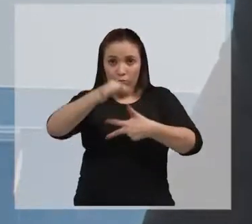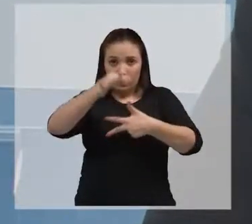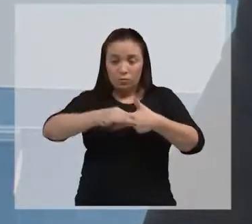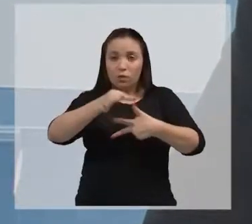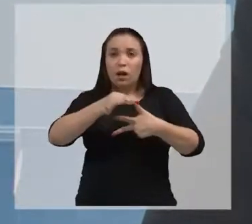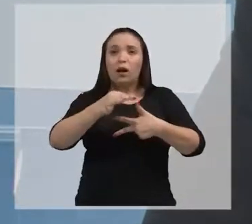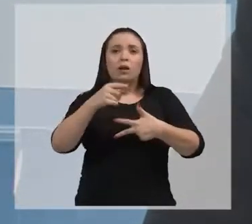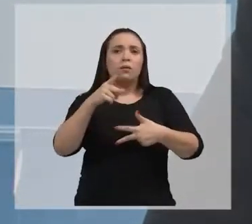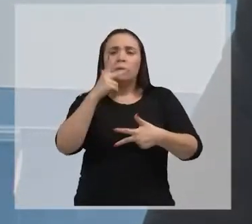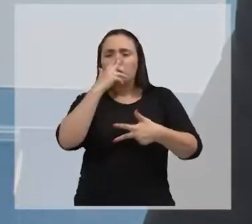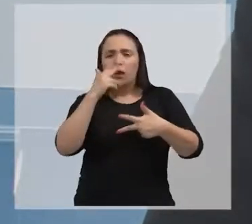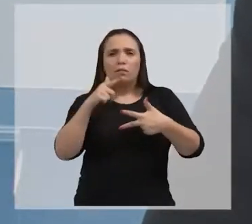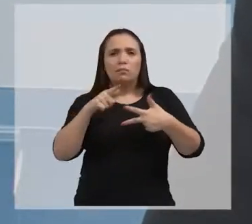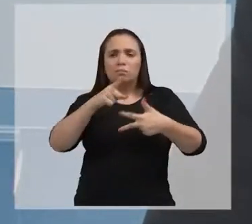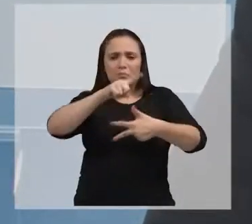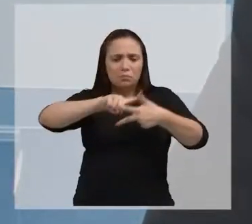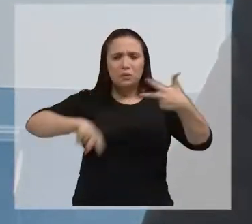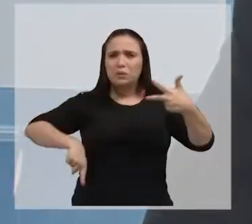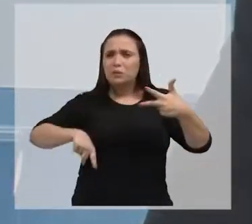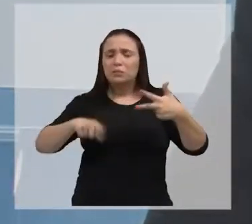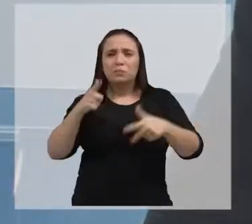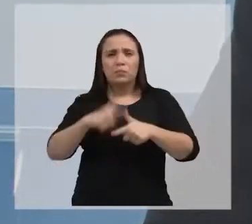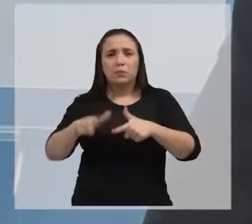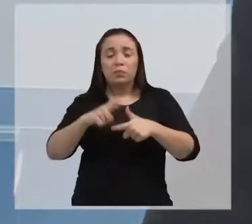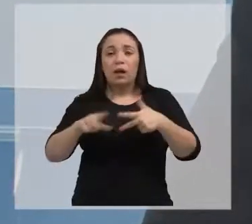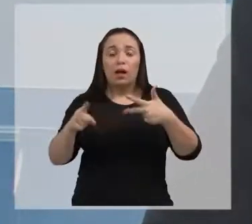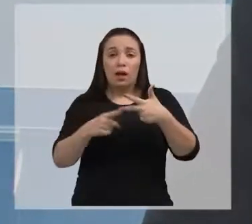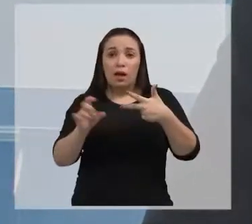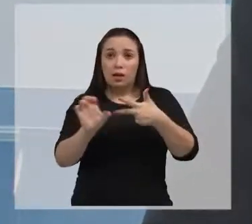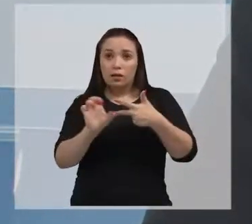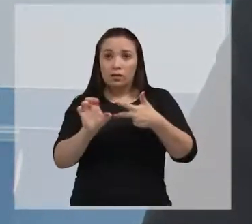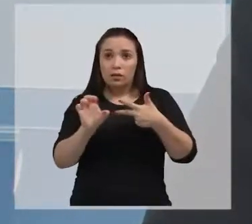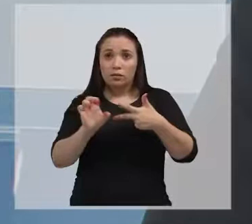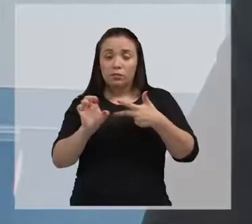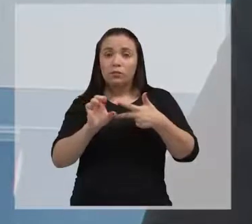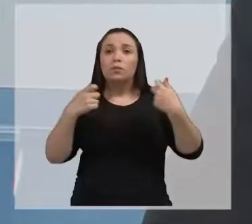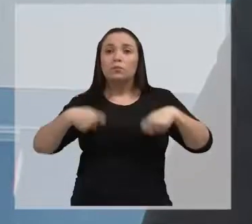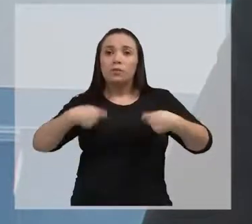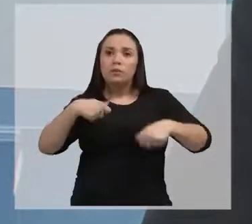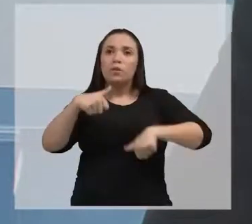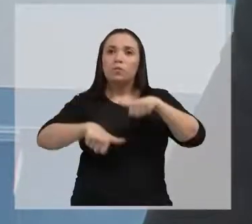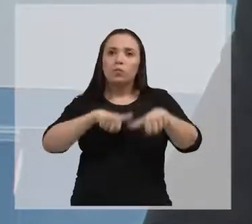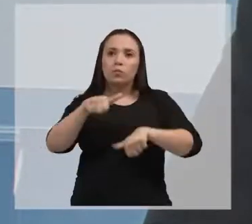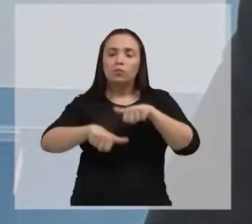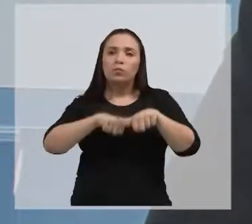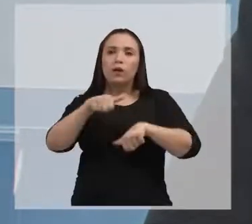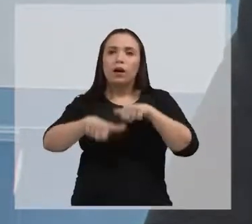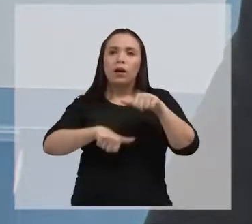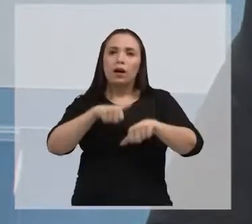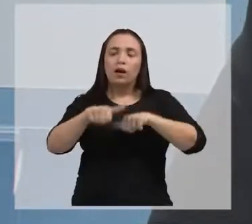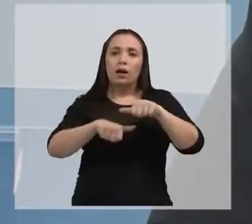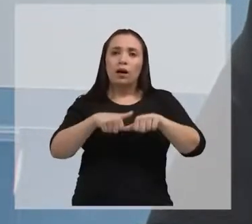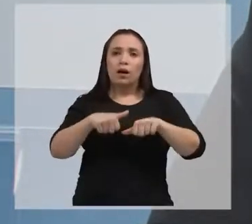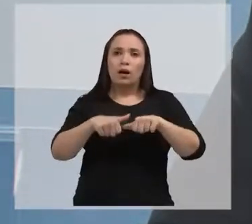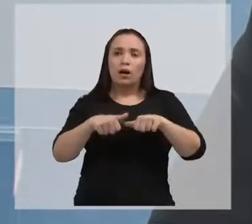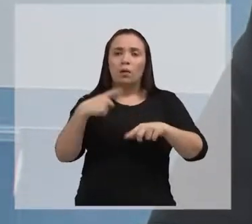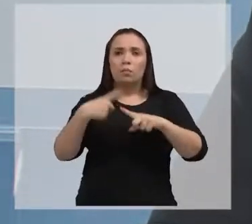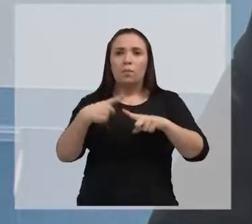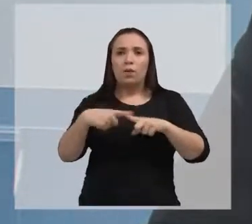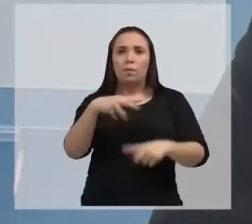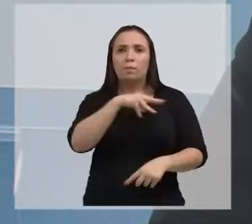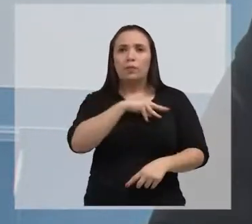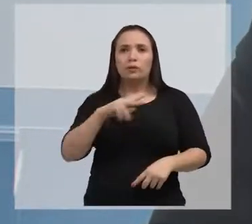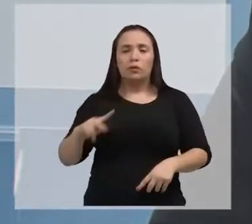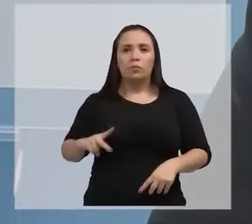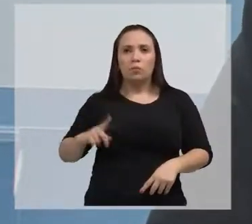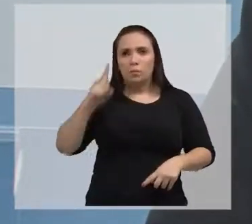Né? Então, totalmente desmoralizado. Nós temos um executivo que tem que mudar a maneira de fazer as calçadas, porque o Ministério Público é que diz